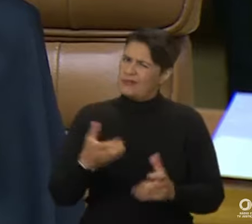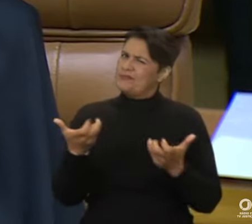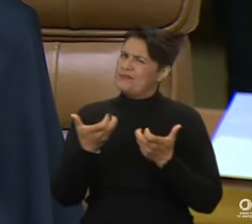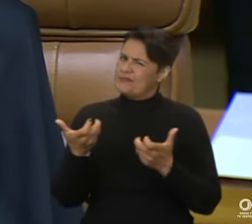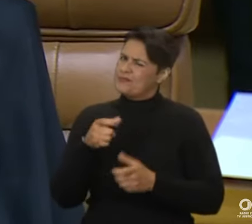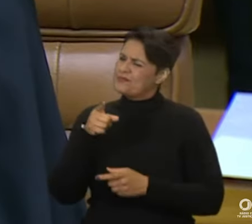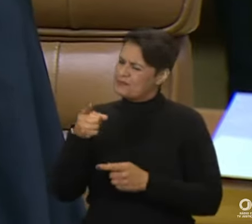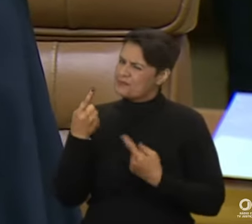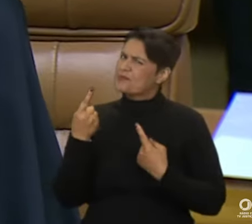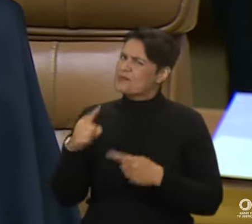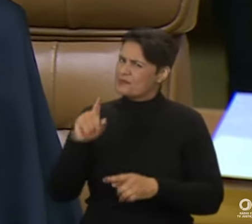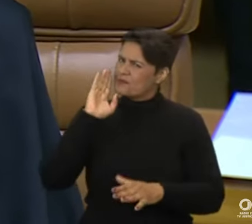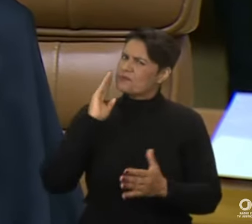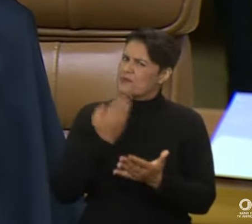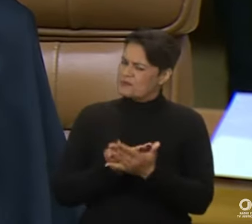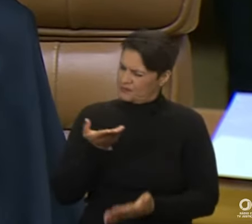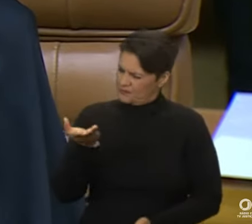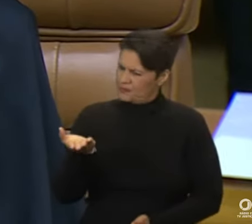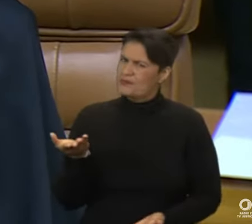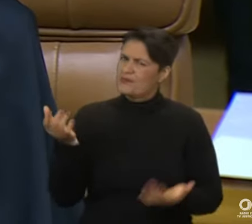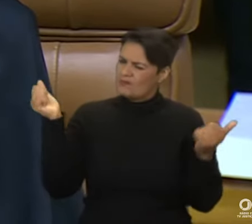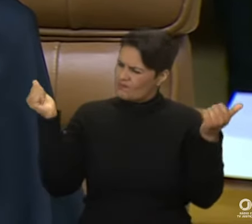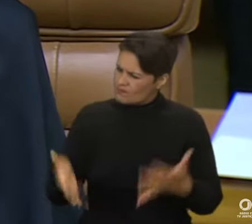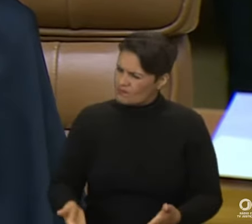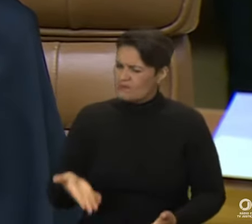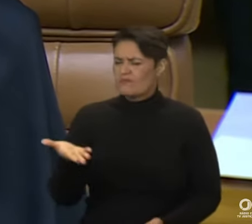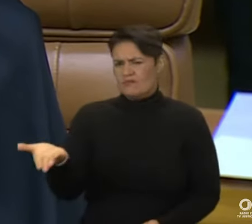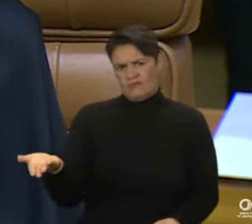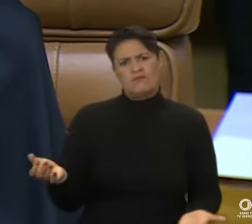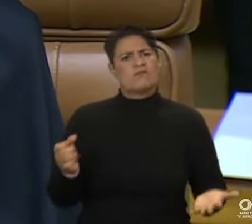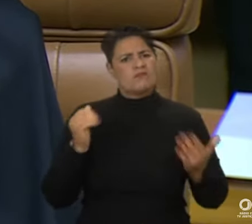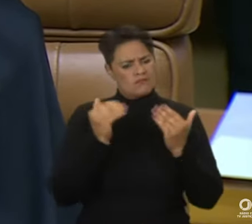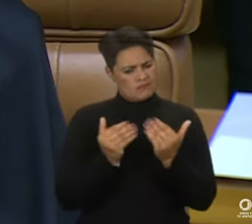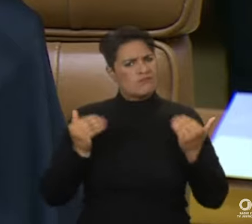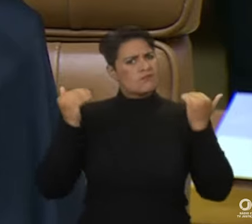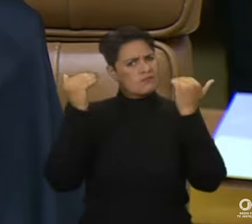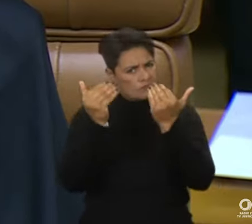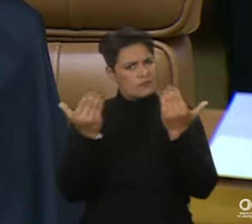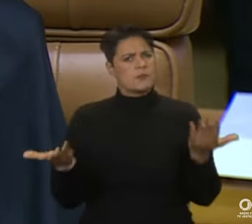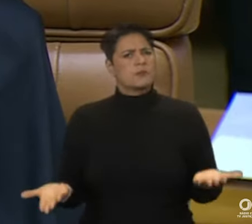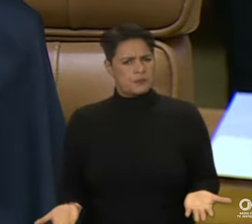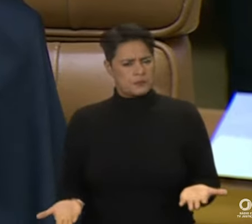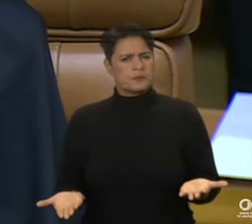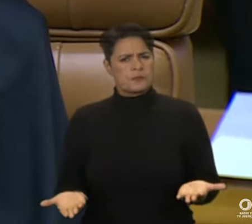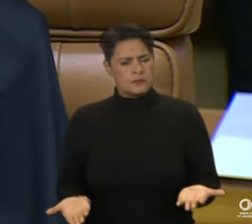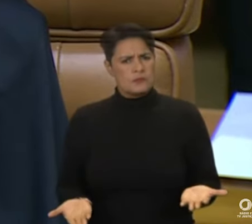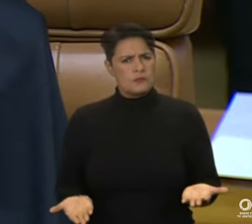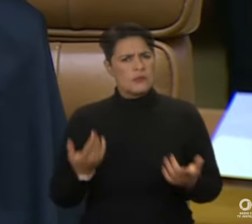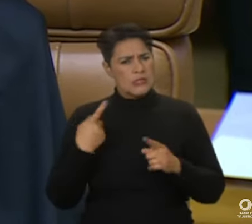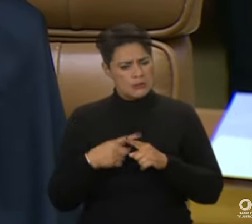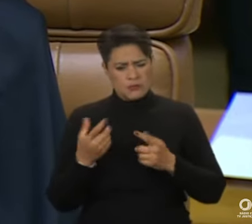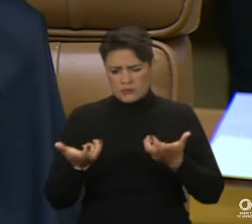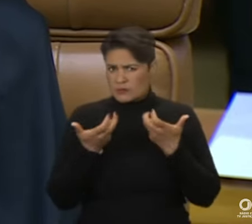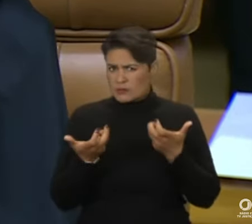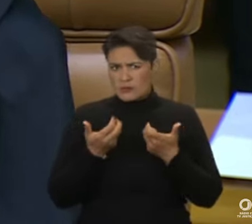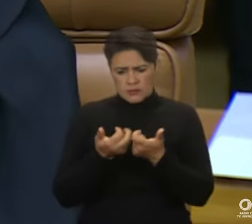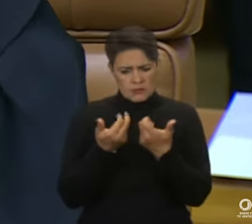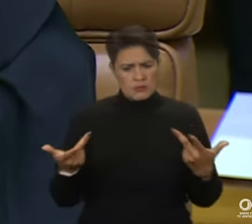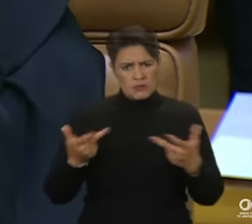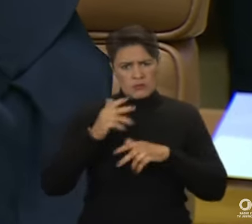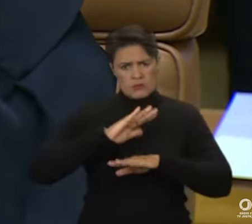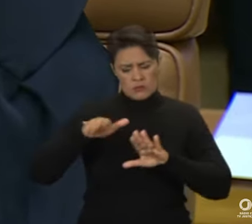de desacreditar o próprio Supremo Tribunal Federal em busca de fins obscuros relacionados à